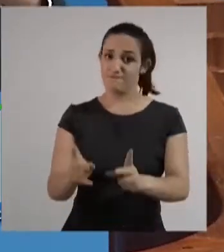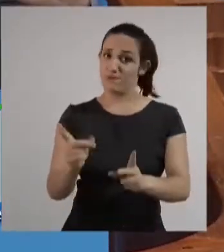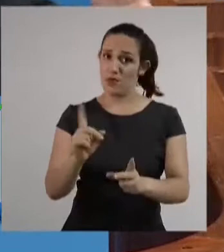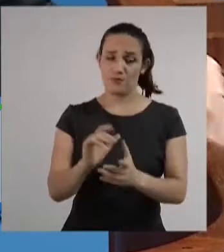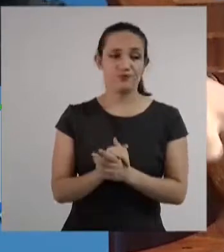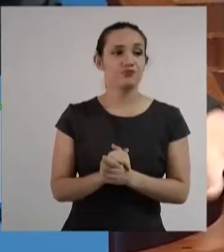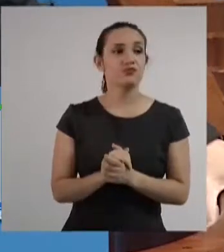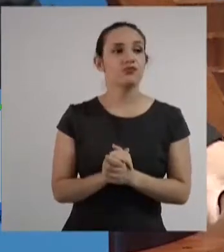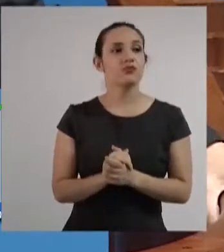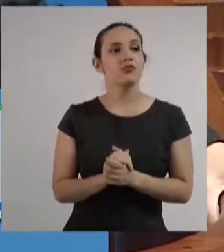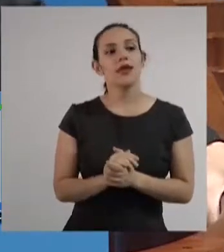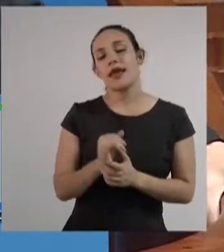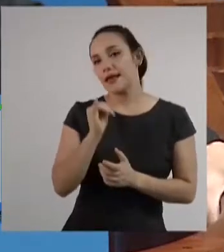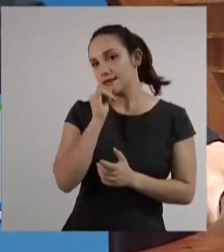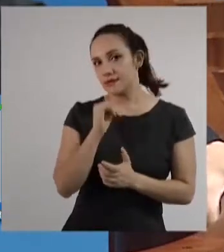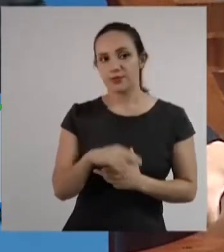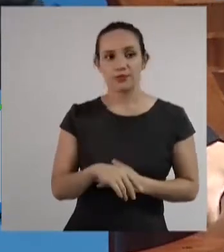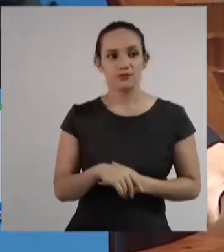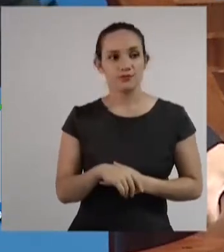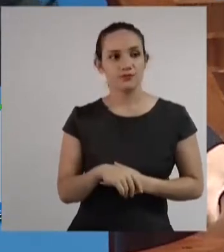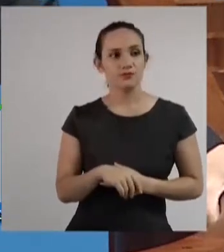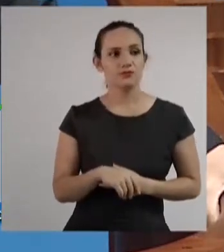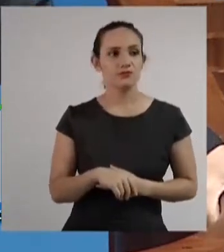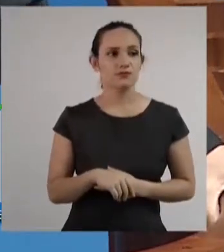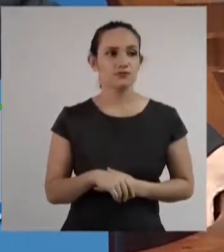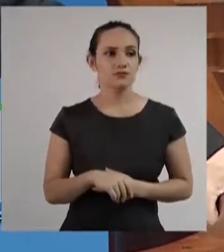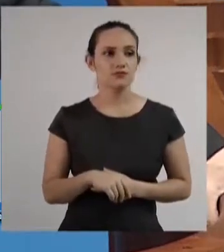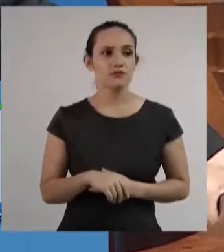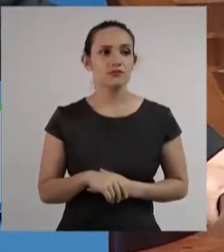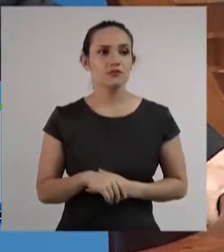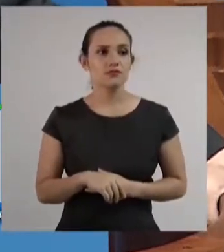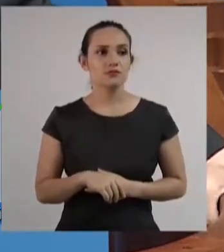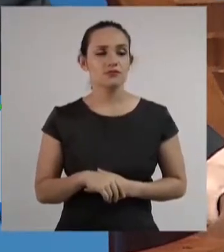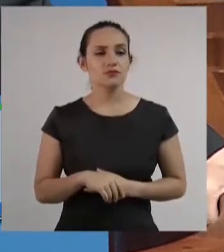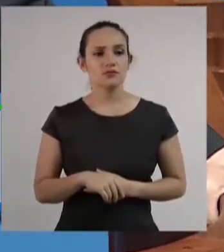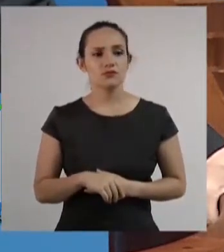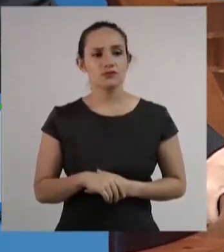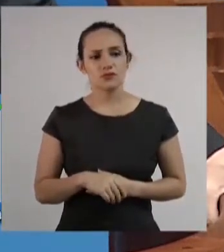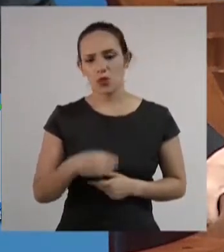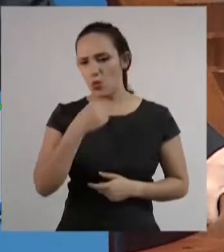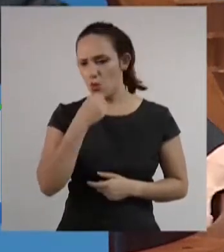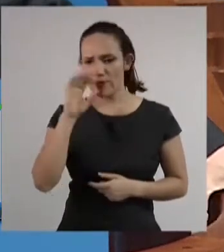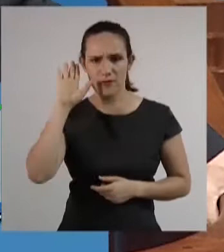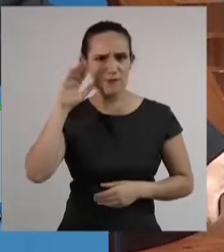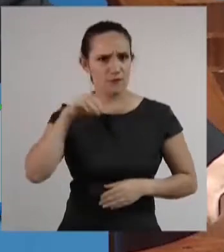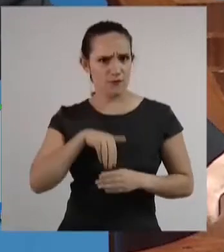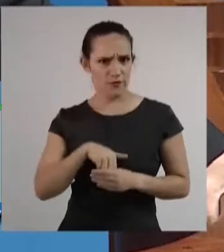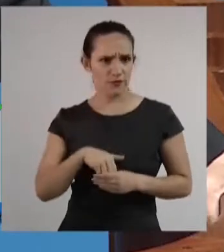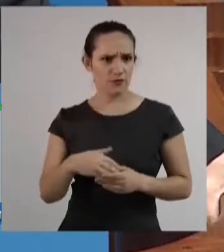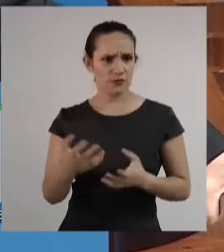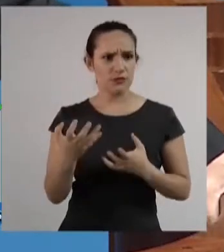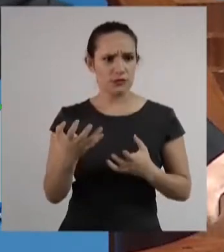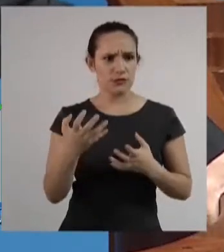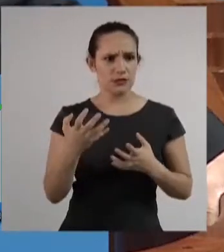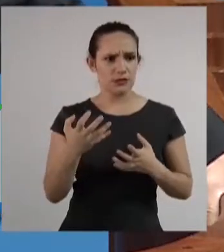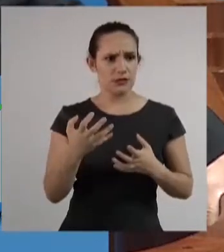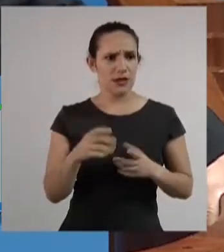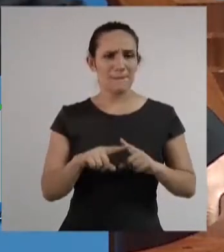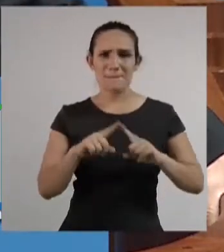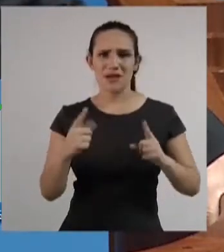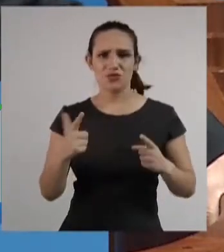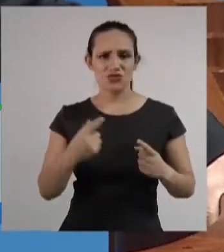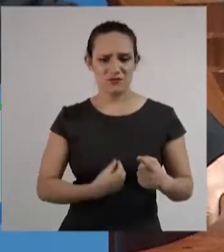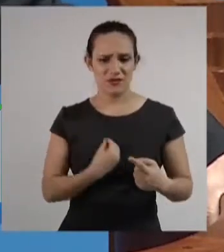Aí a gente via, uma campanha eleitoral em que o candidato favorito nas pesquisas não participava